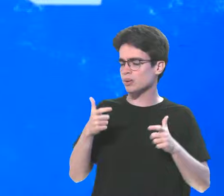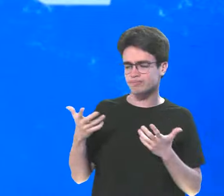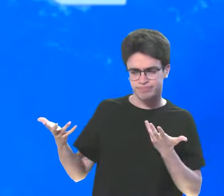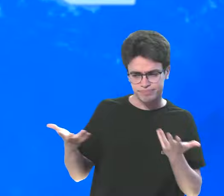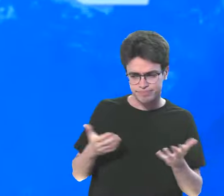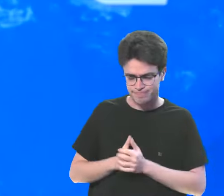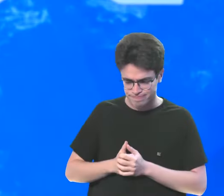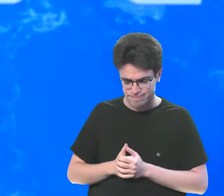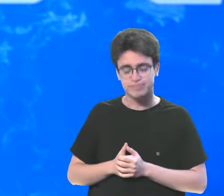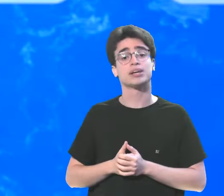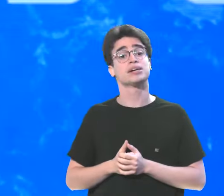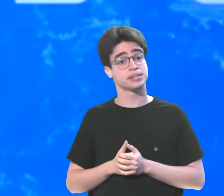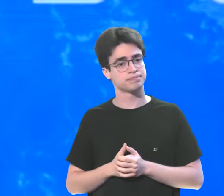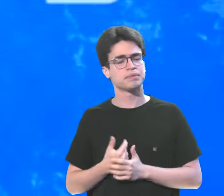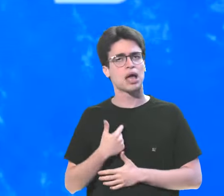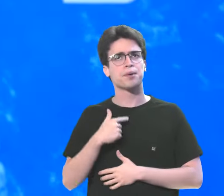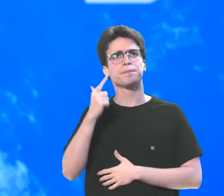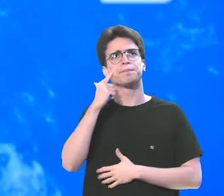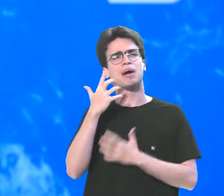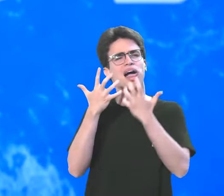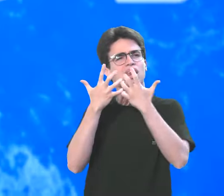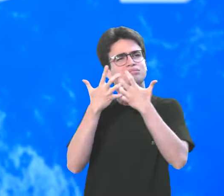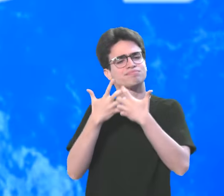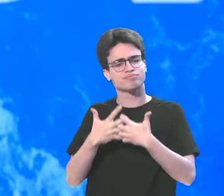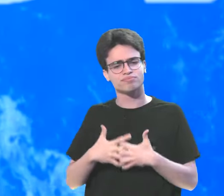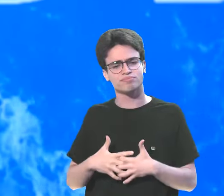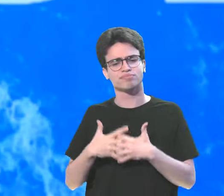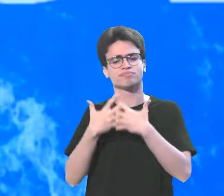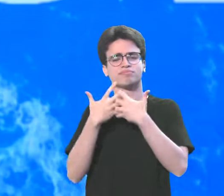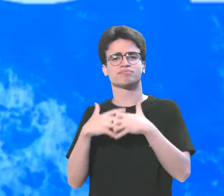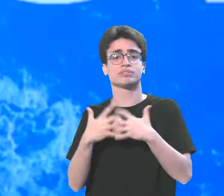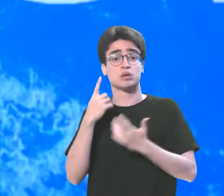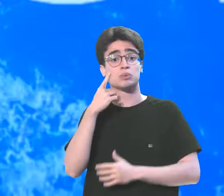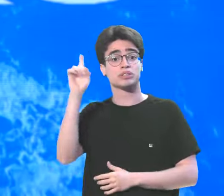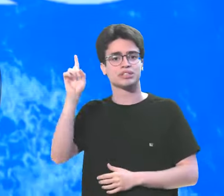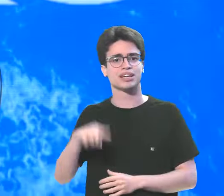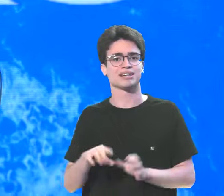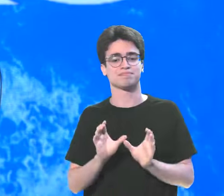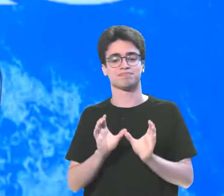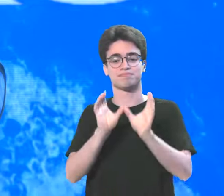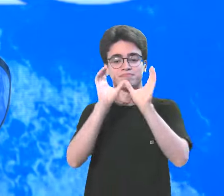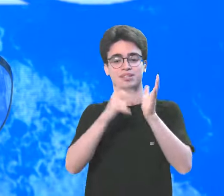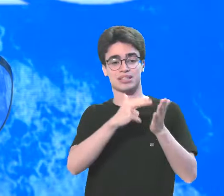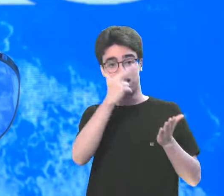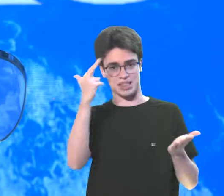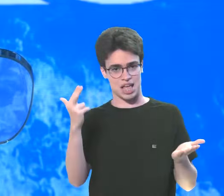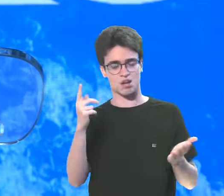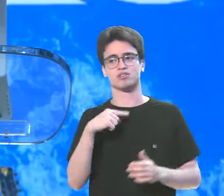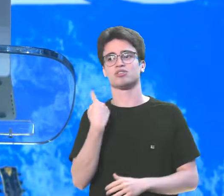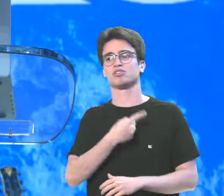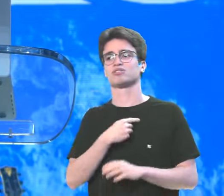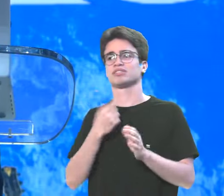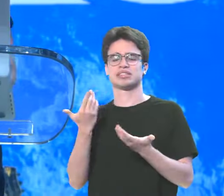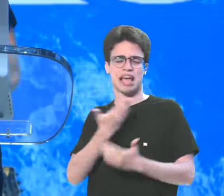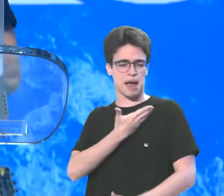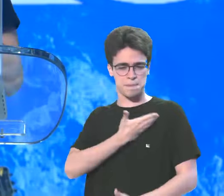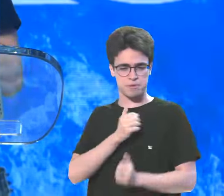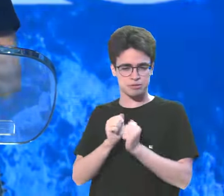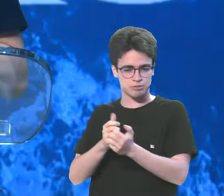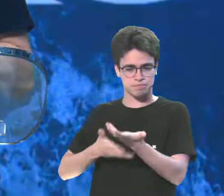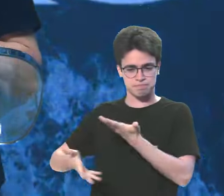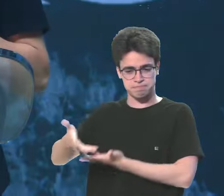e eu tava com isso na cabeça e um dia nace de Natal a gente foi passar com com uns amigos umas